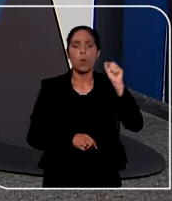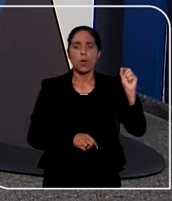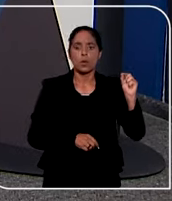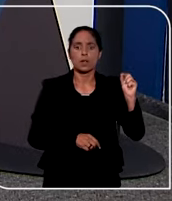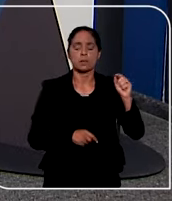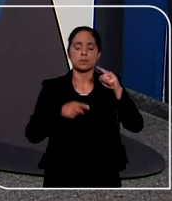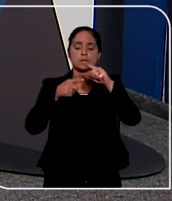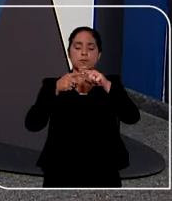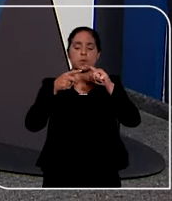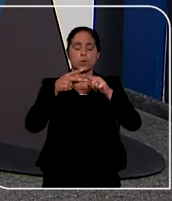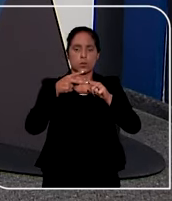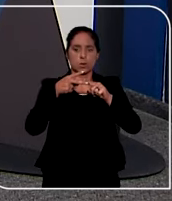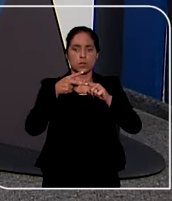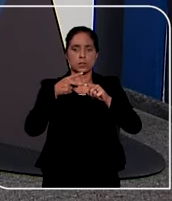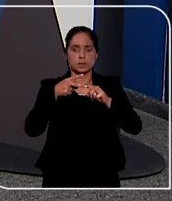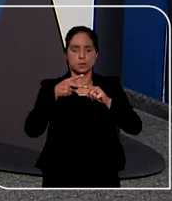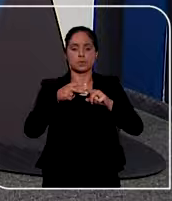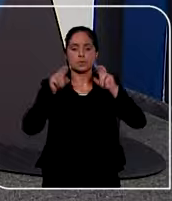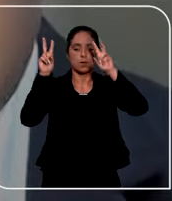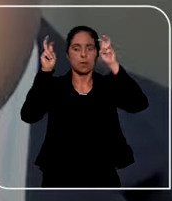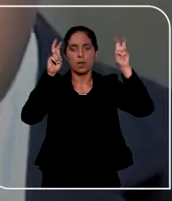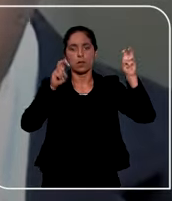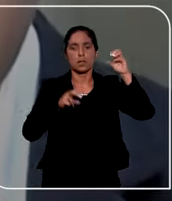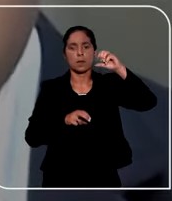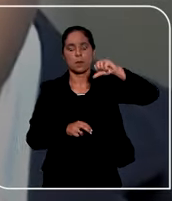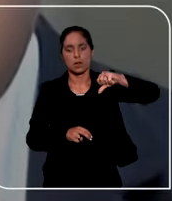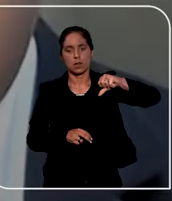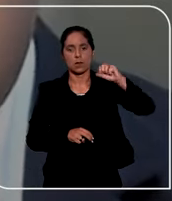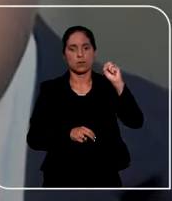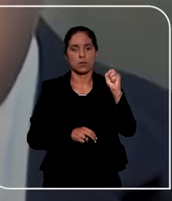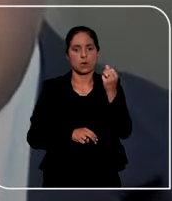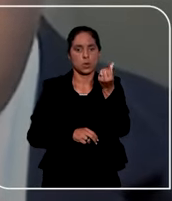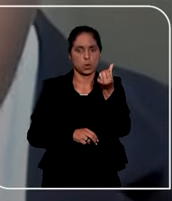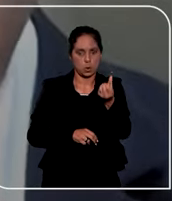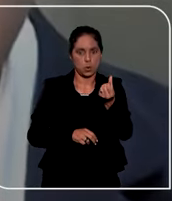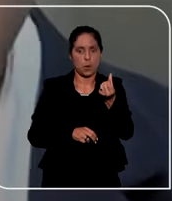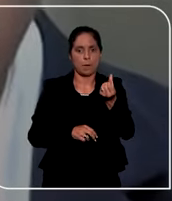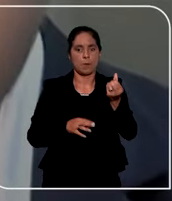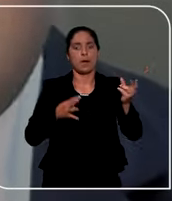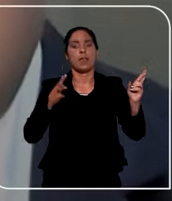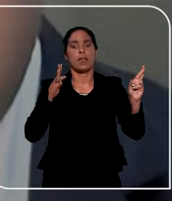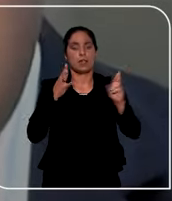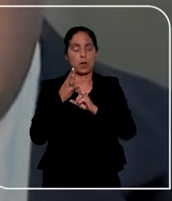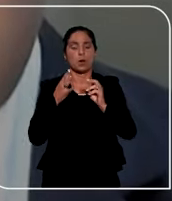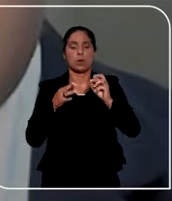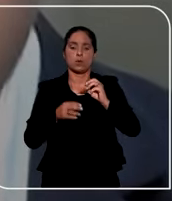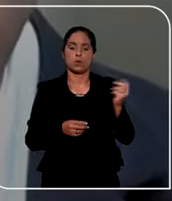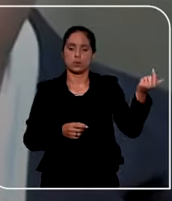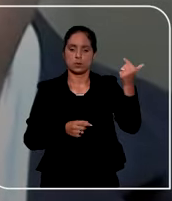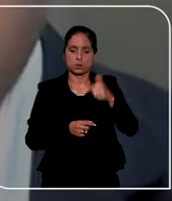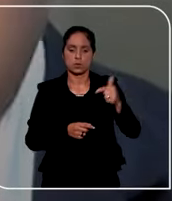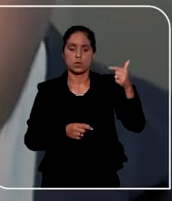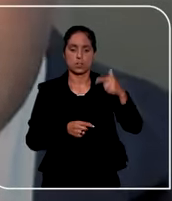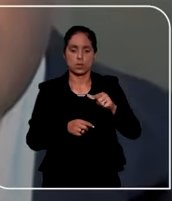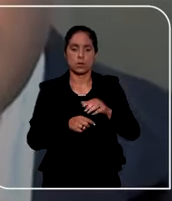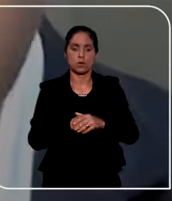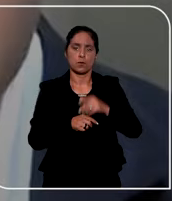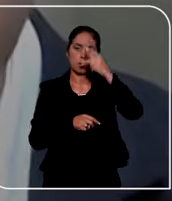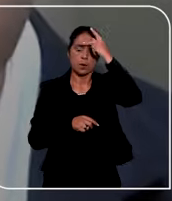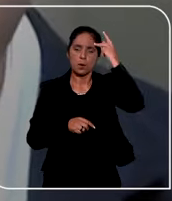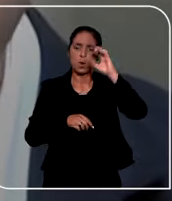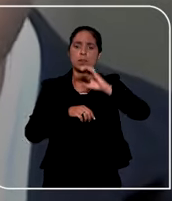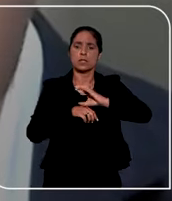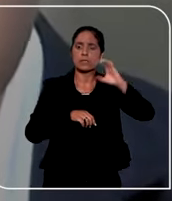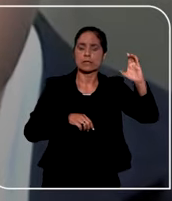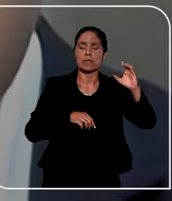trata da do tema 986 de recursos repetitivos um tema muito esperado tanto por contribuintes